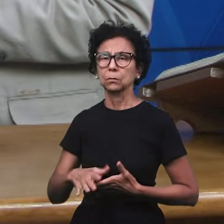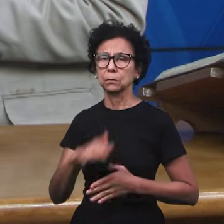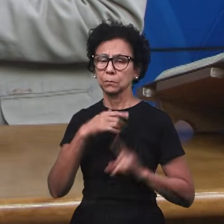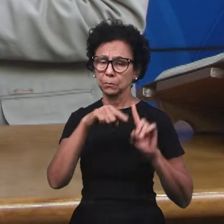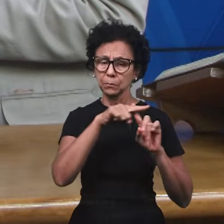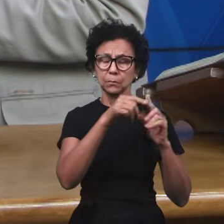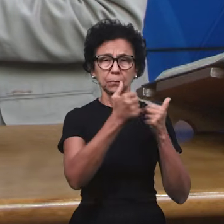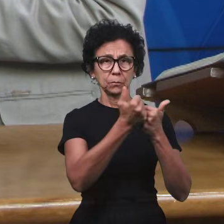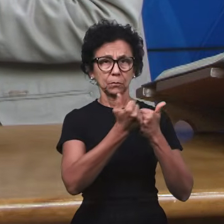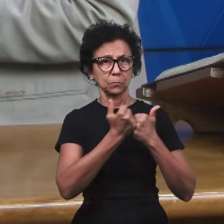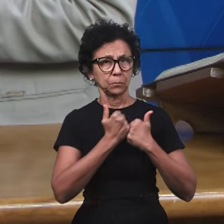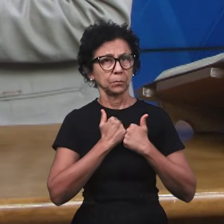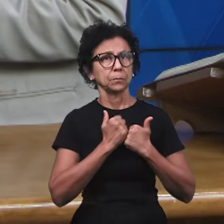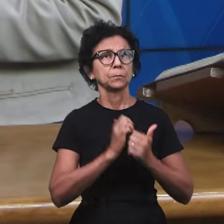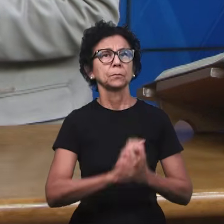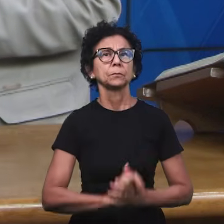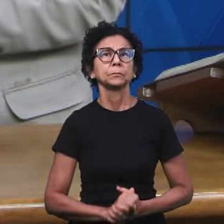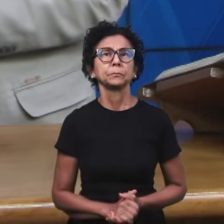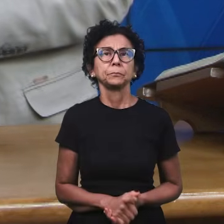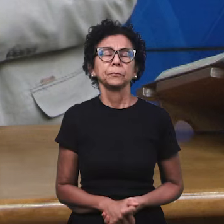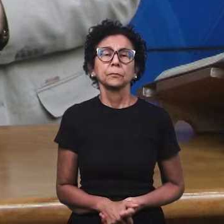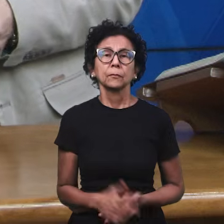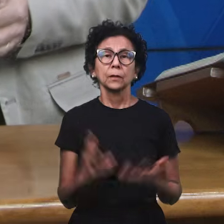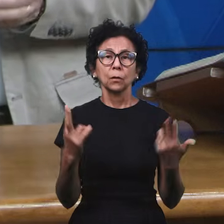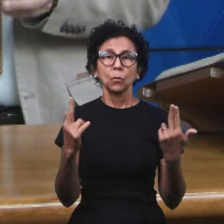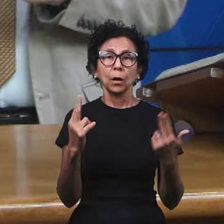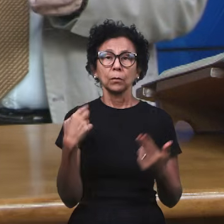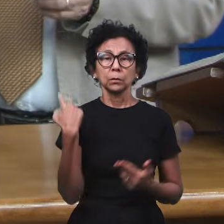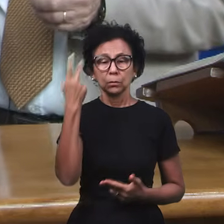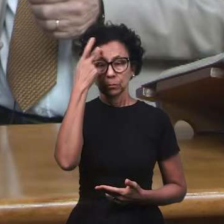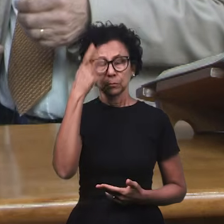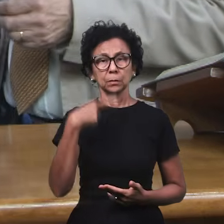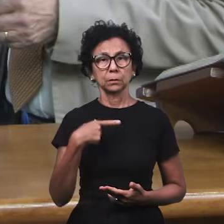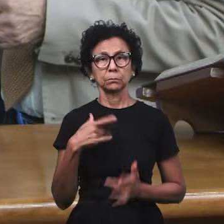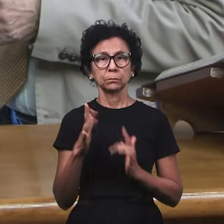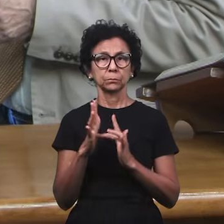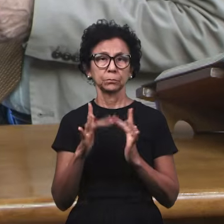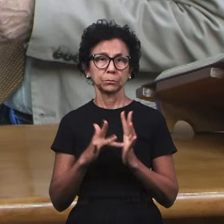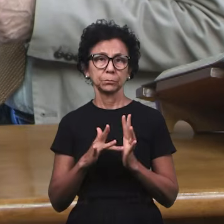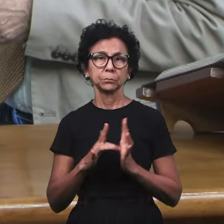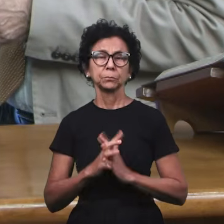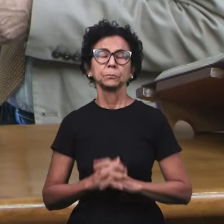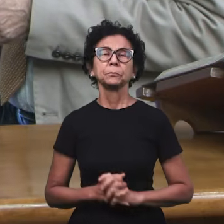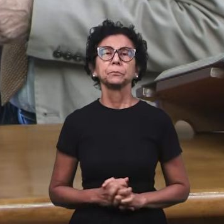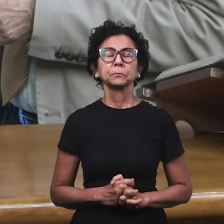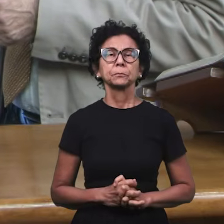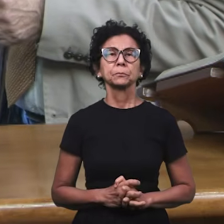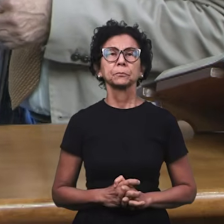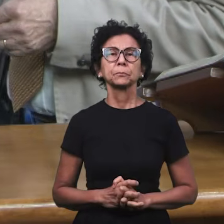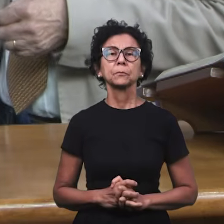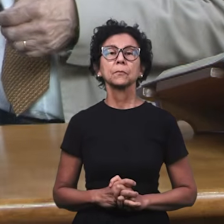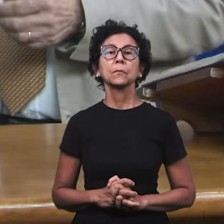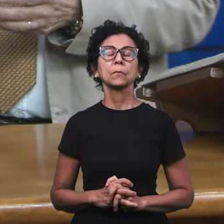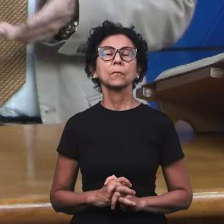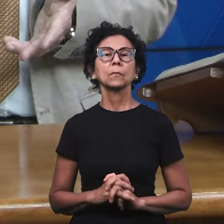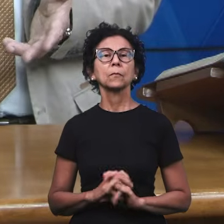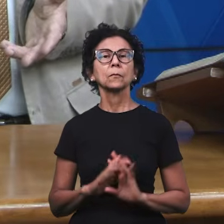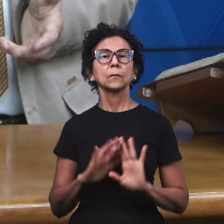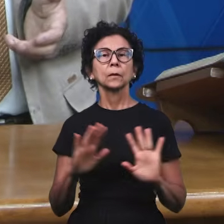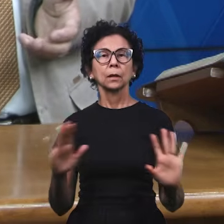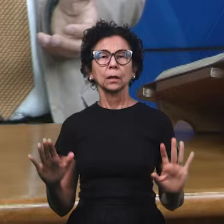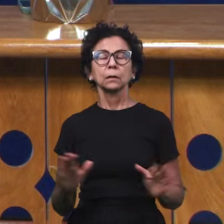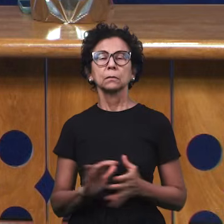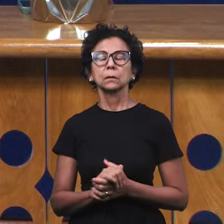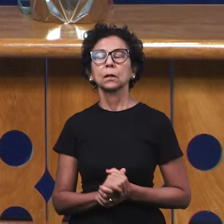nós, fazendo semelhantes aos homens. Um outro aspecto importante é saber se comportar diante de um